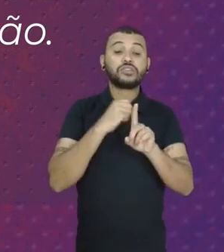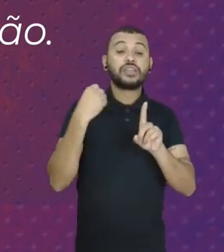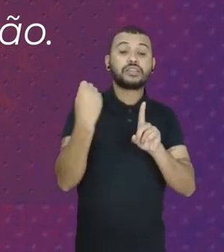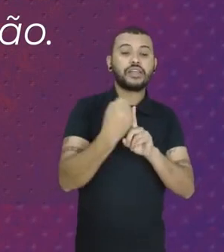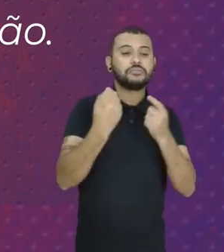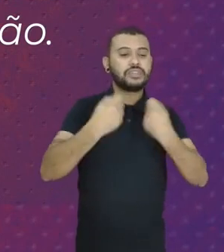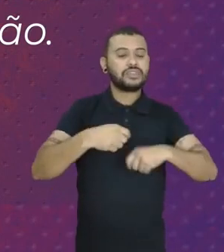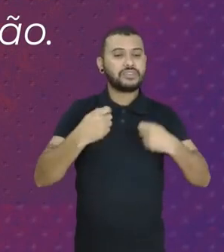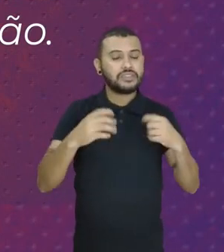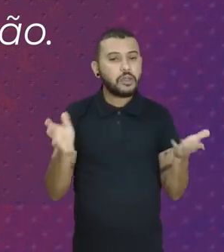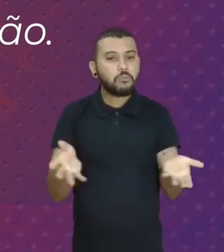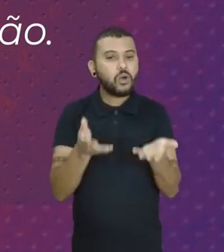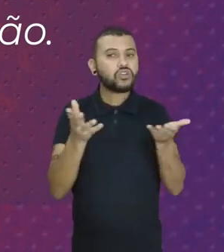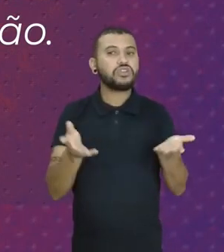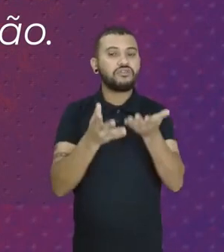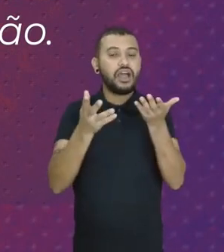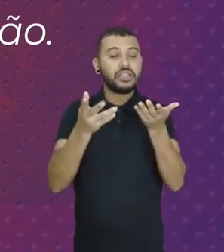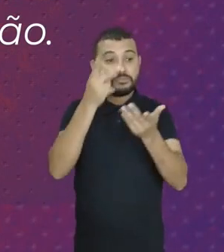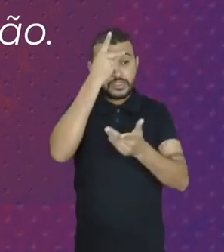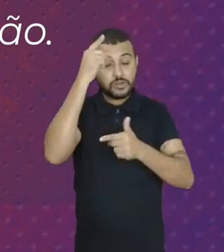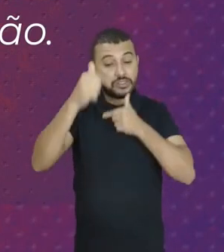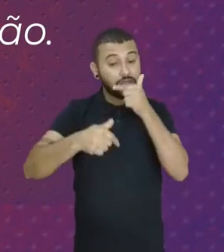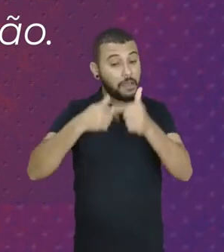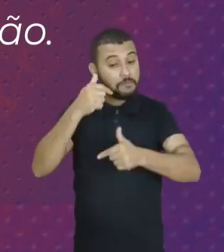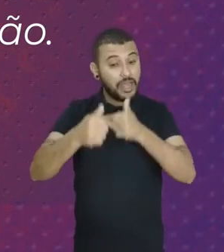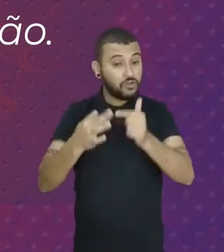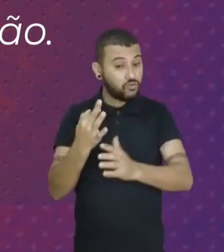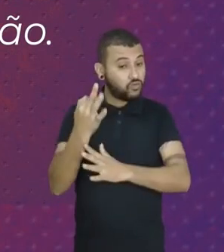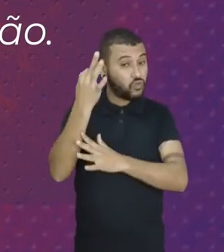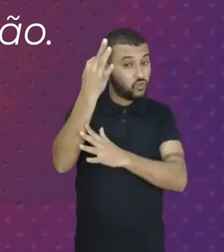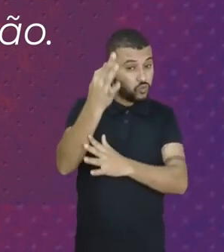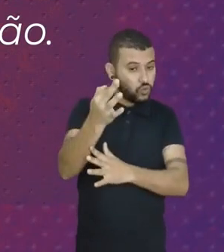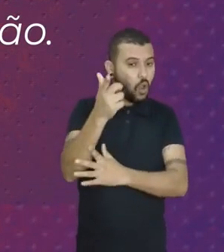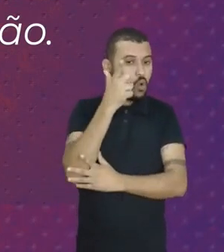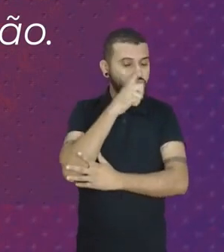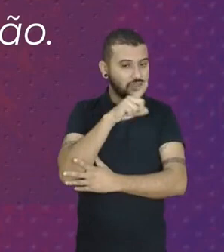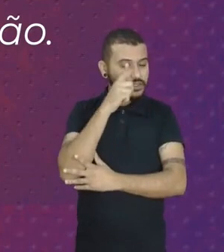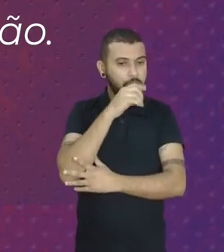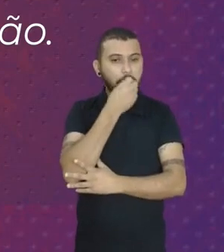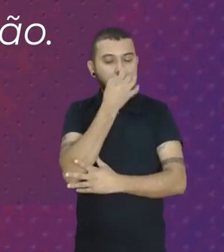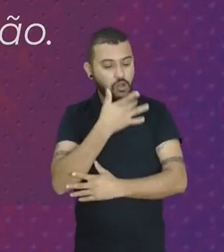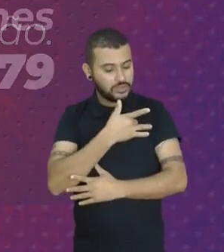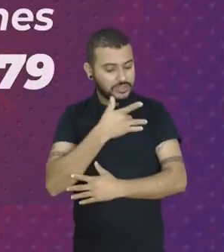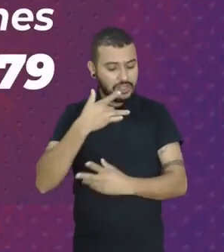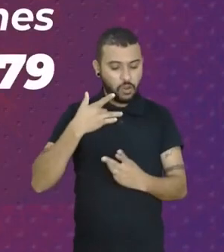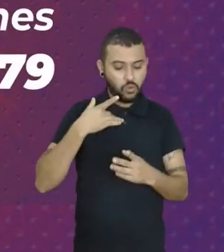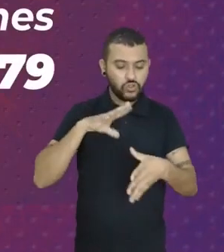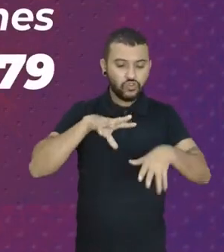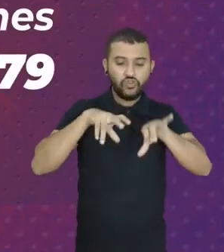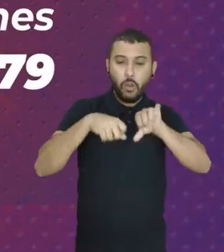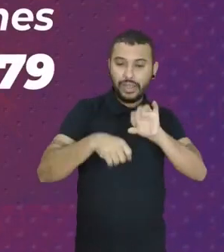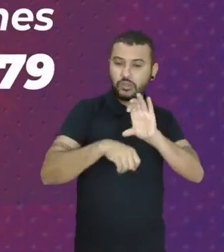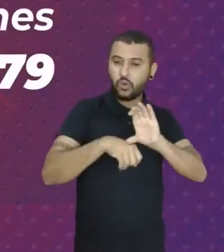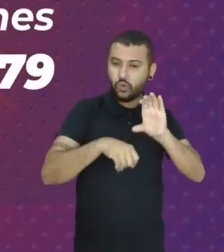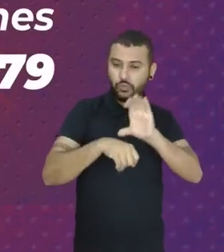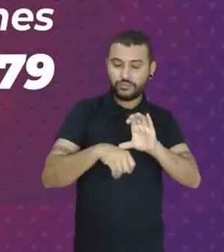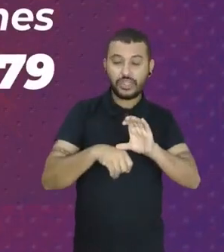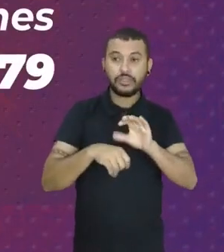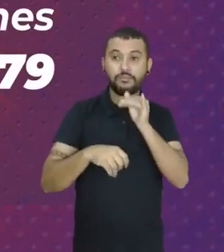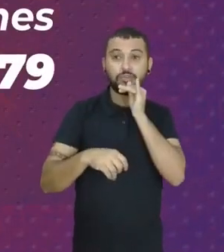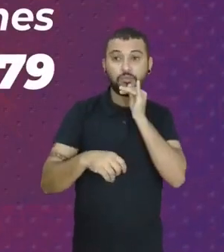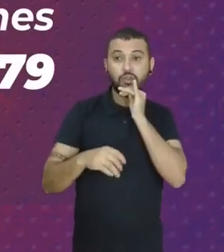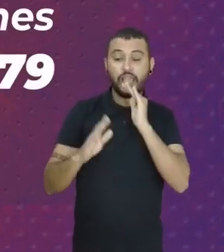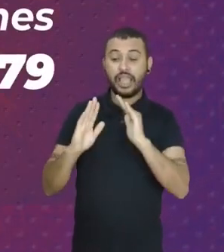estes trabalhadores de amanhã possam se desenvolver em boas condições de saúde e formação. Creches são